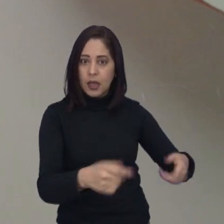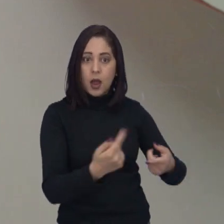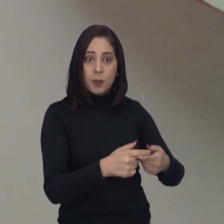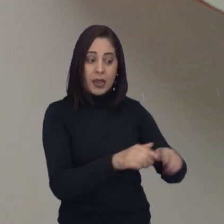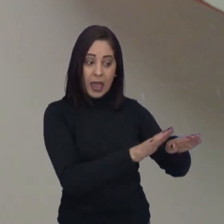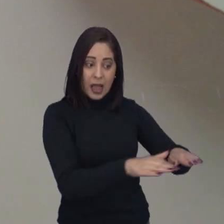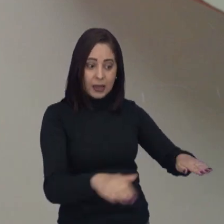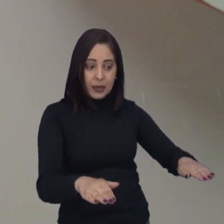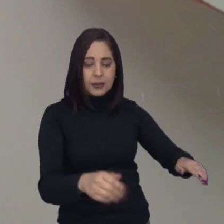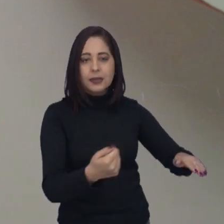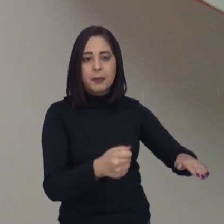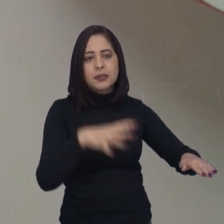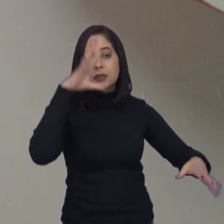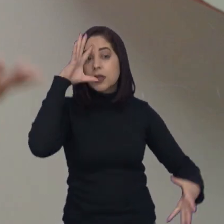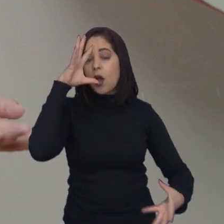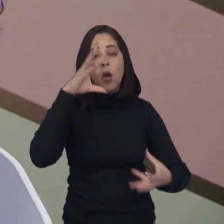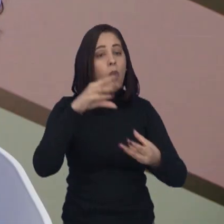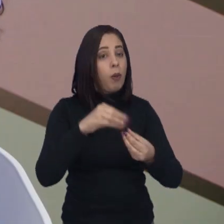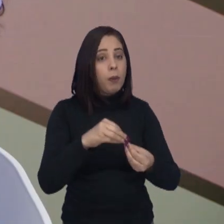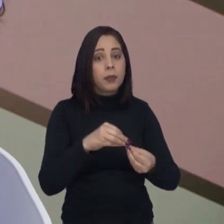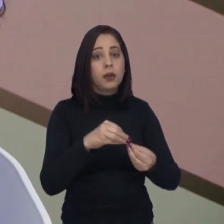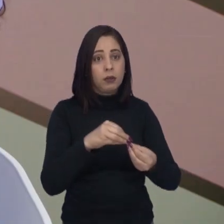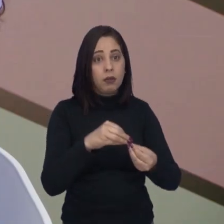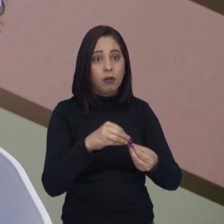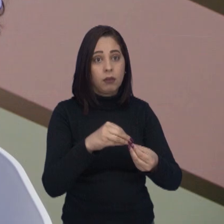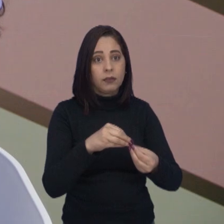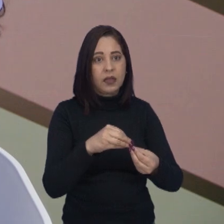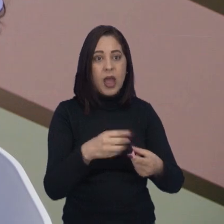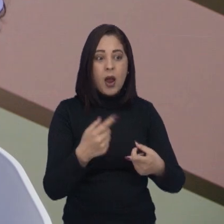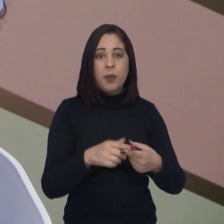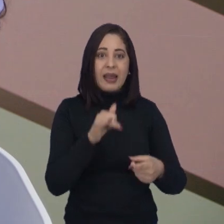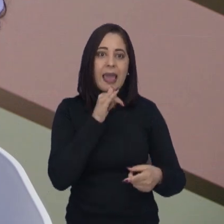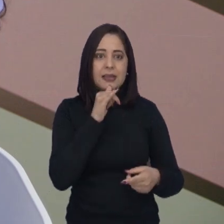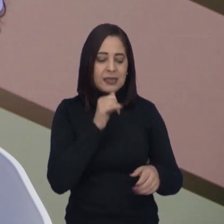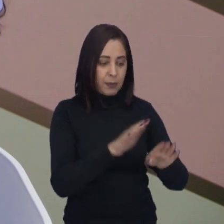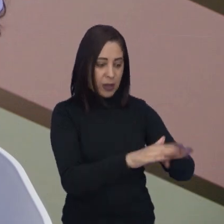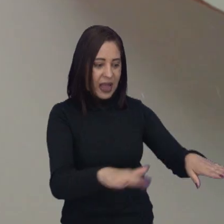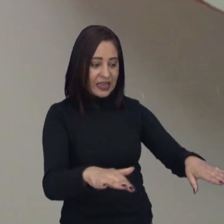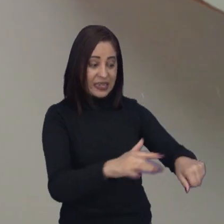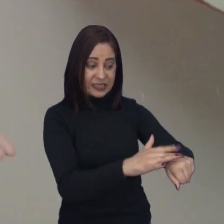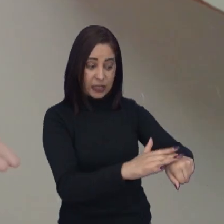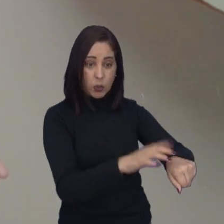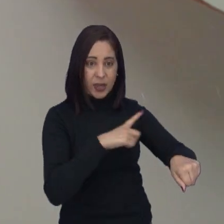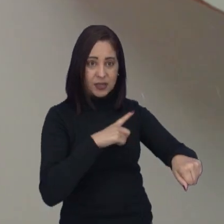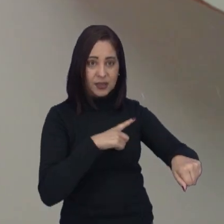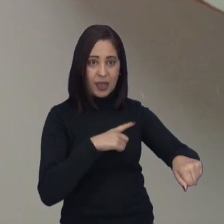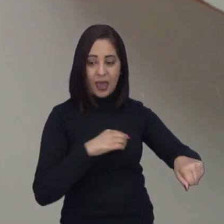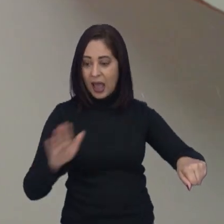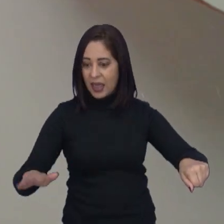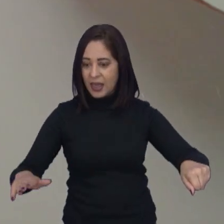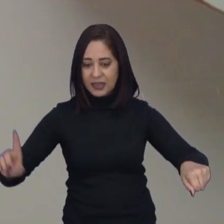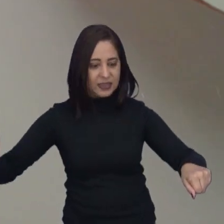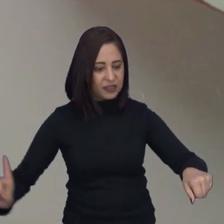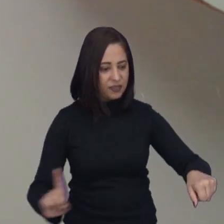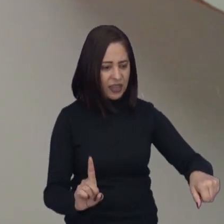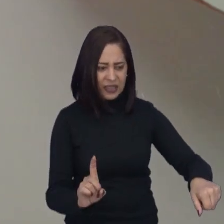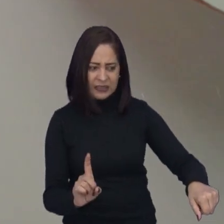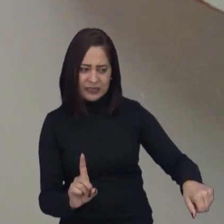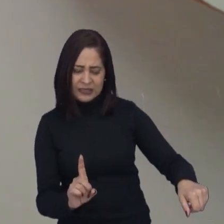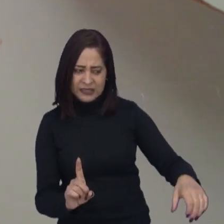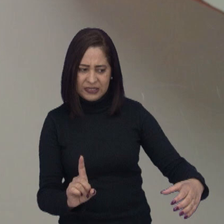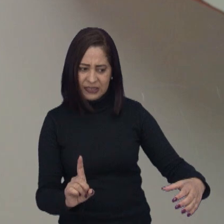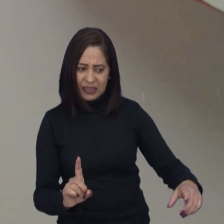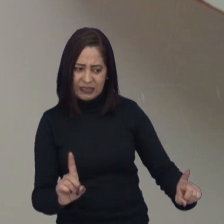cresçam sabendo que não é, porque existem crianças com vitiligo e às vezes na escolinha ela deve encontrar ali um coleguinha que tem a doença.